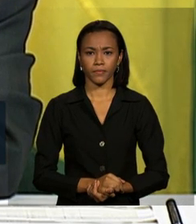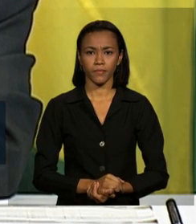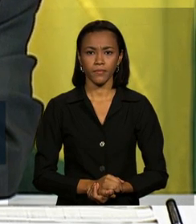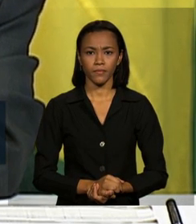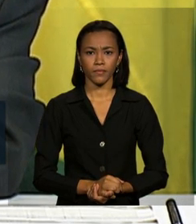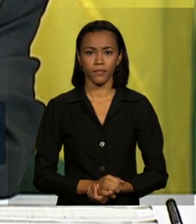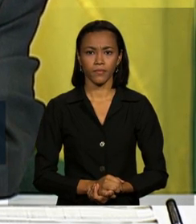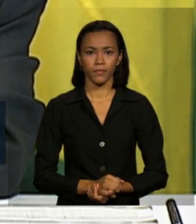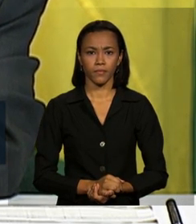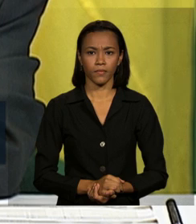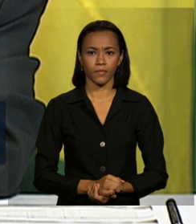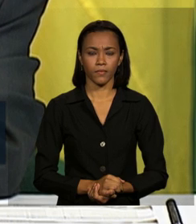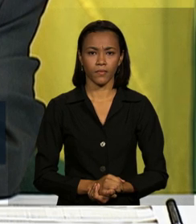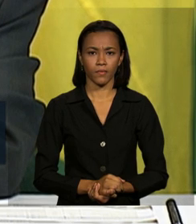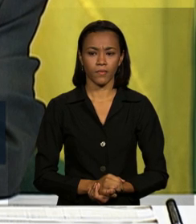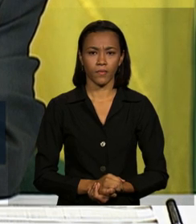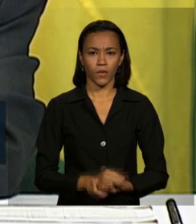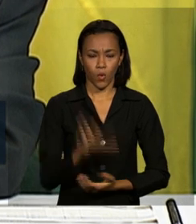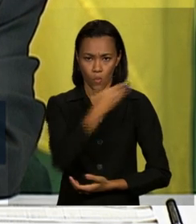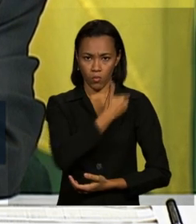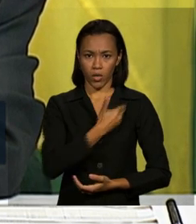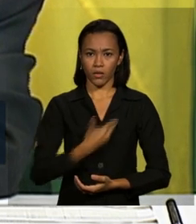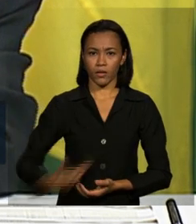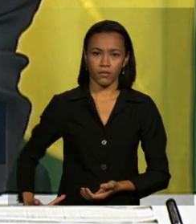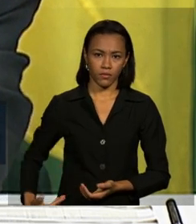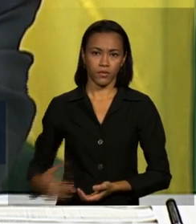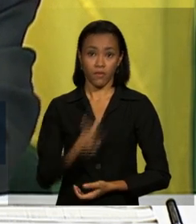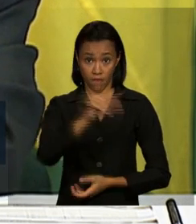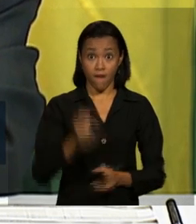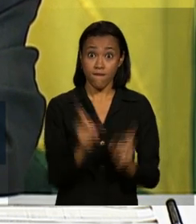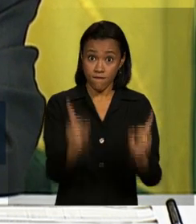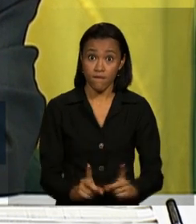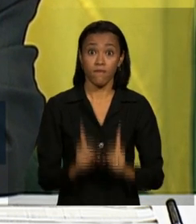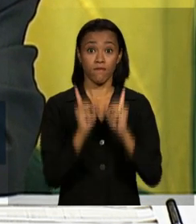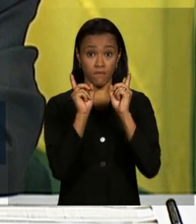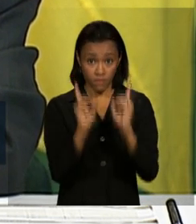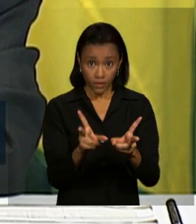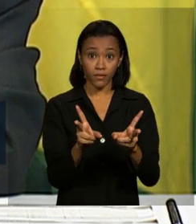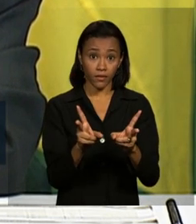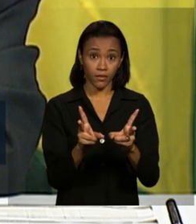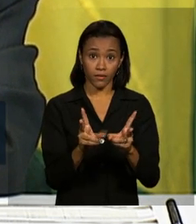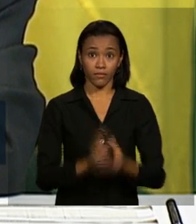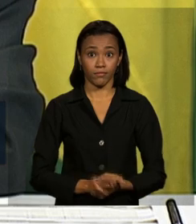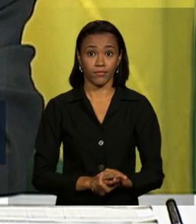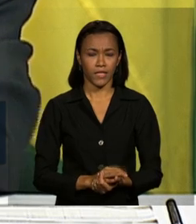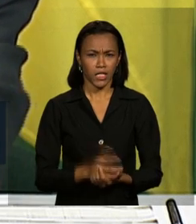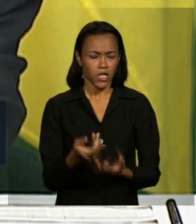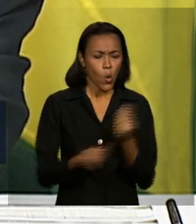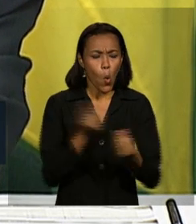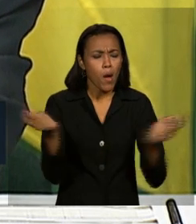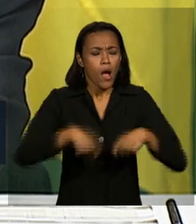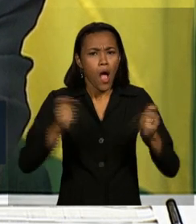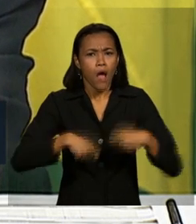tempo por outro lado o governo vai vender a capacidade que adquiriu e vender essa